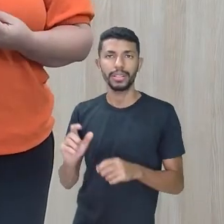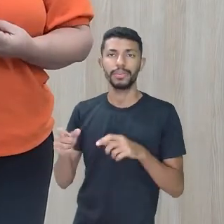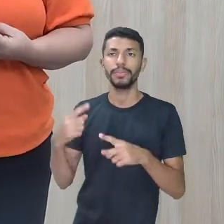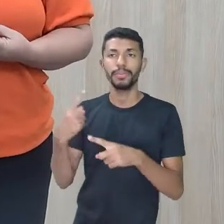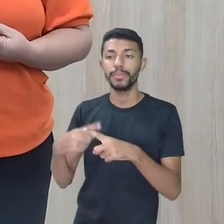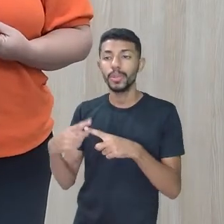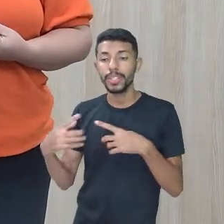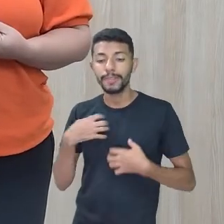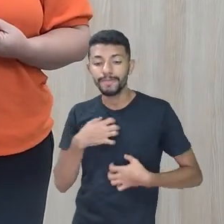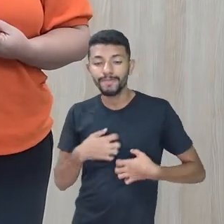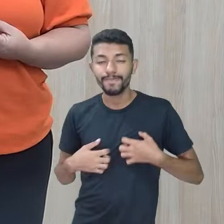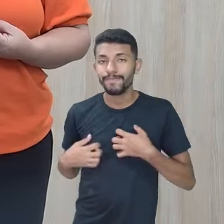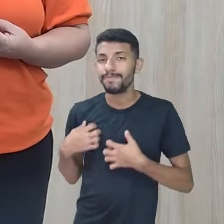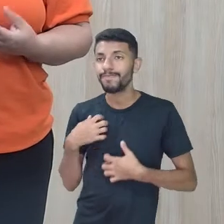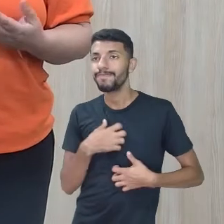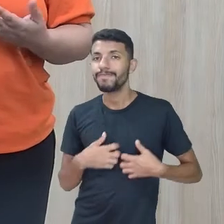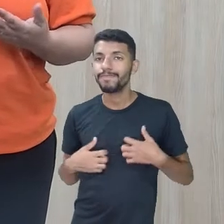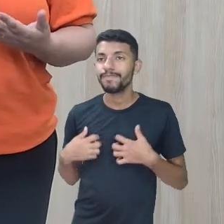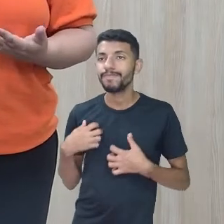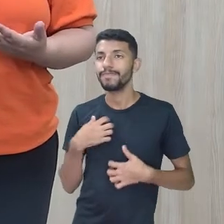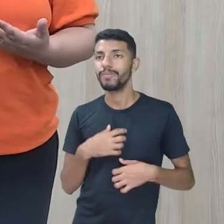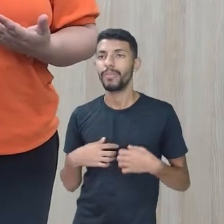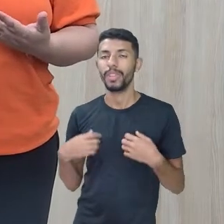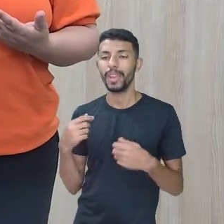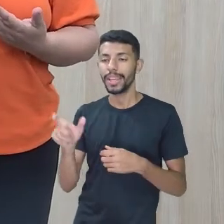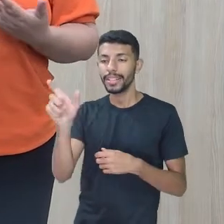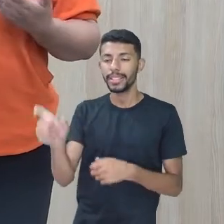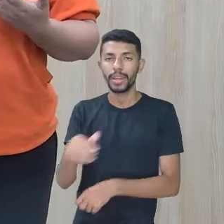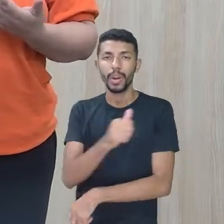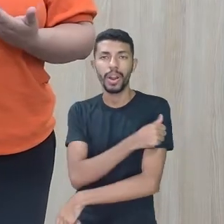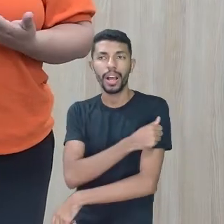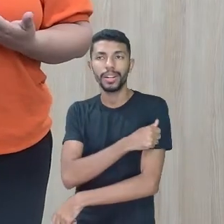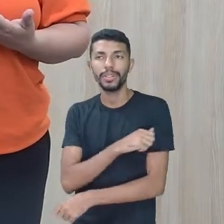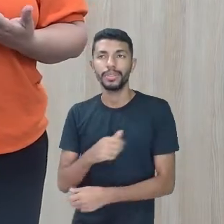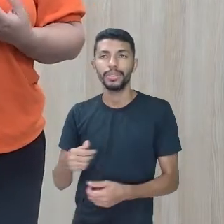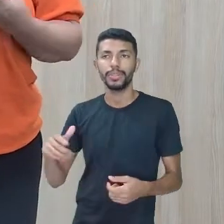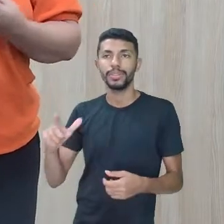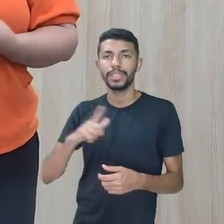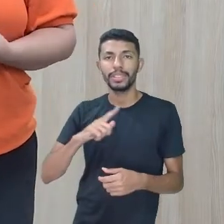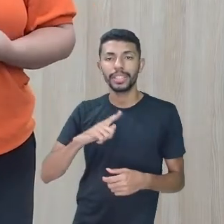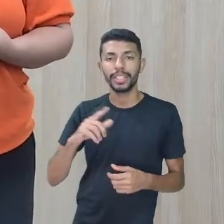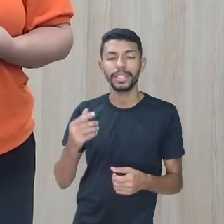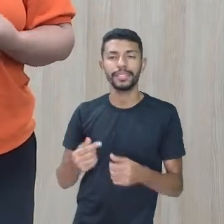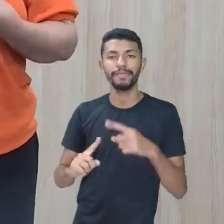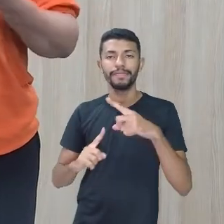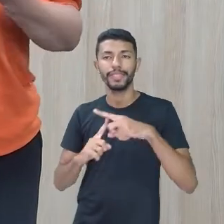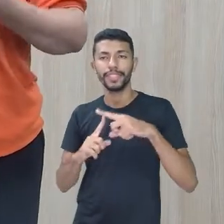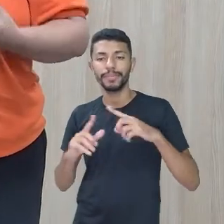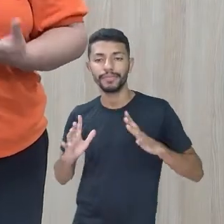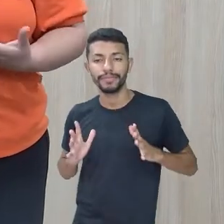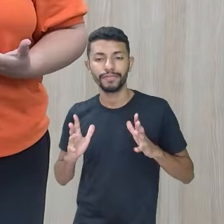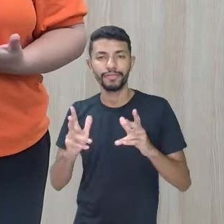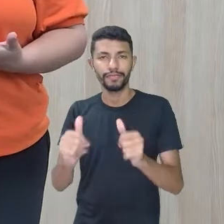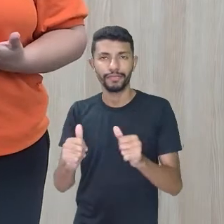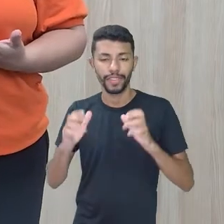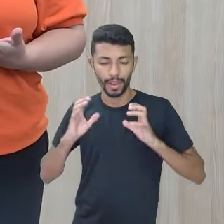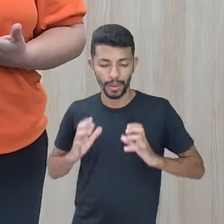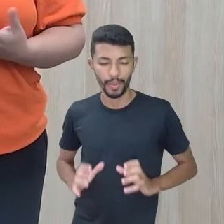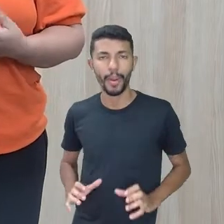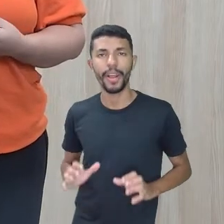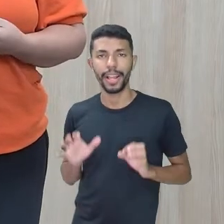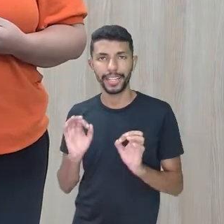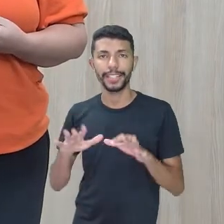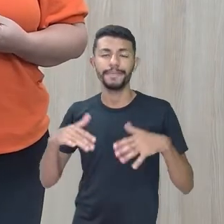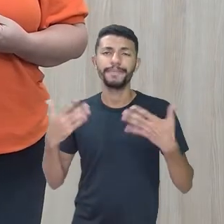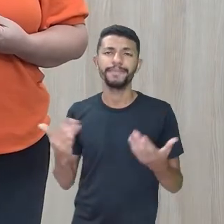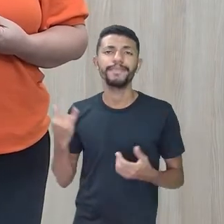está angustiando esse estudante para que ele fique tendo esses movimentos, esse comportamento? Então,